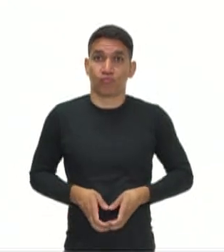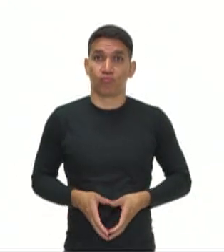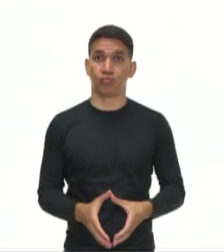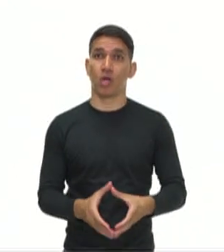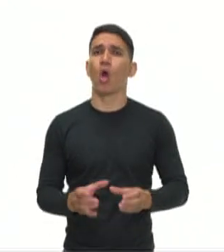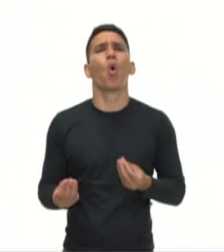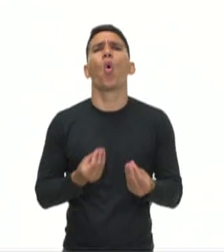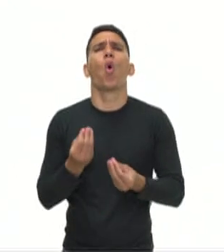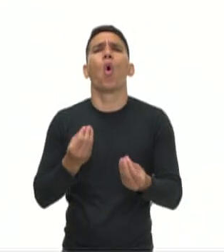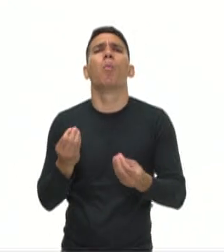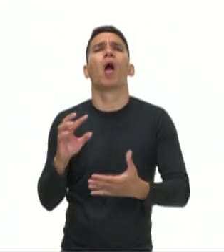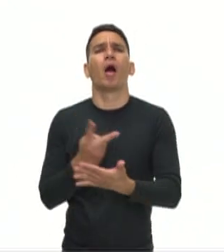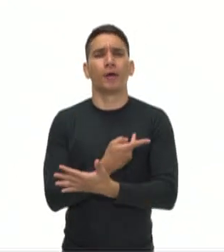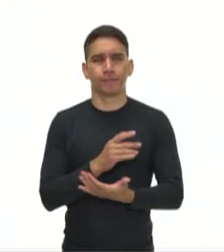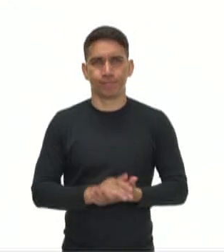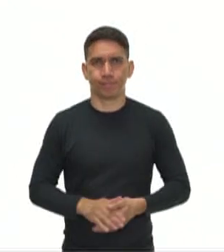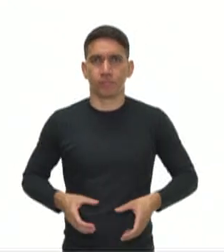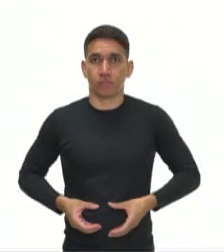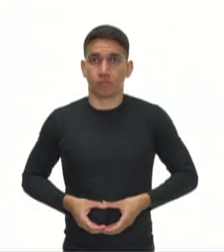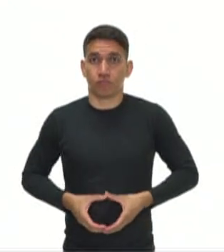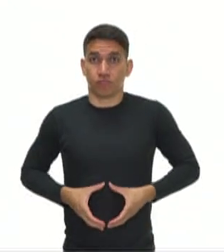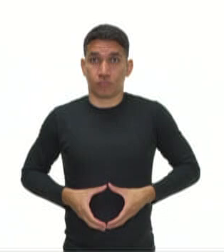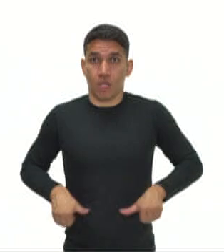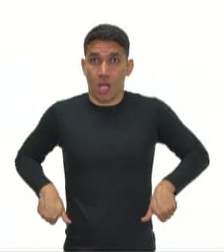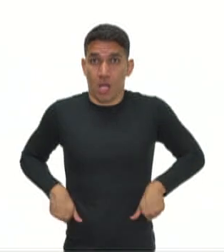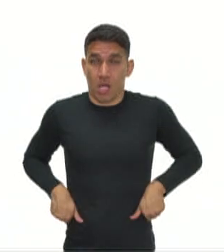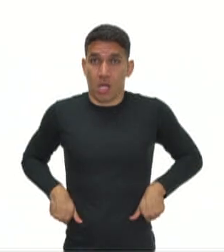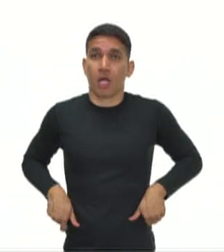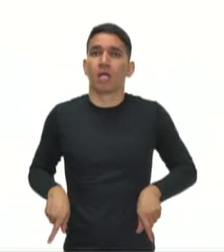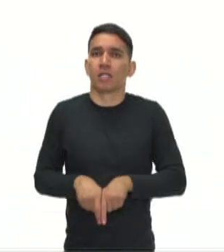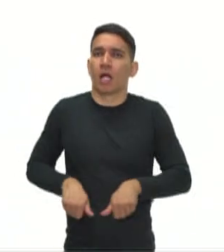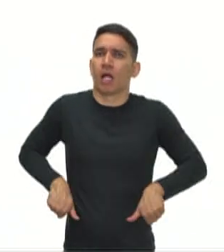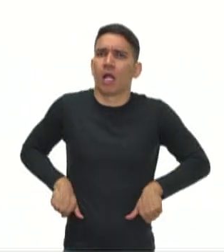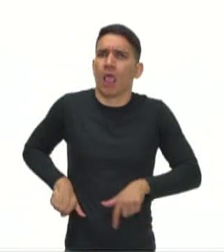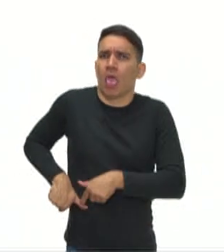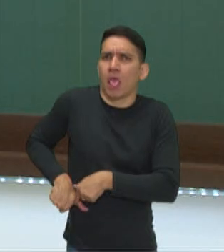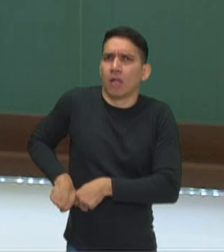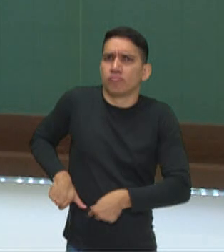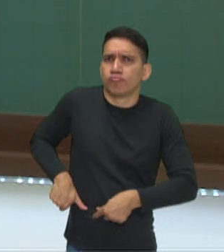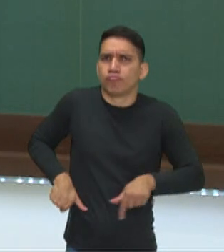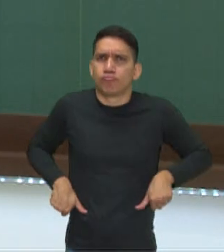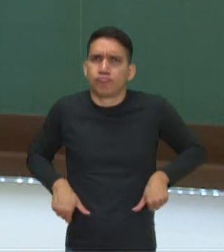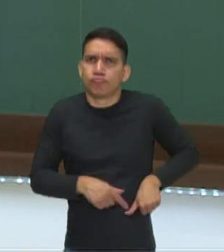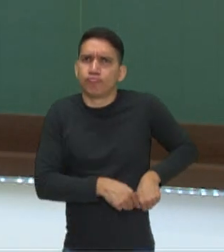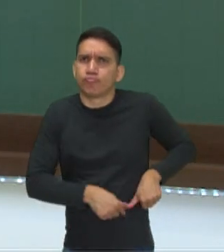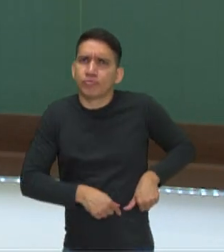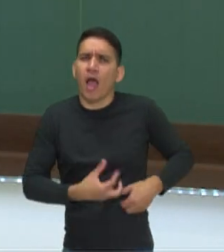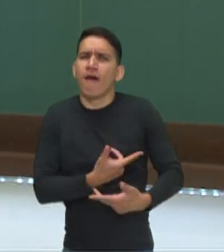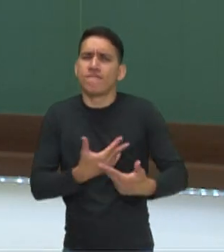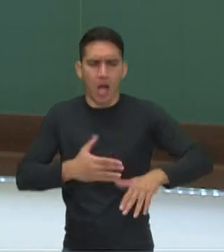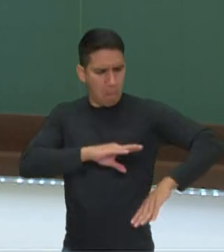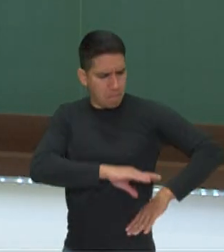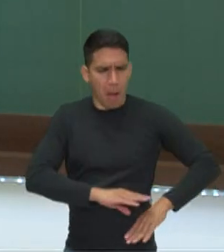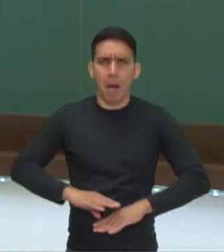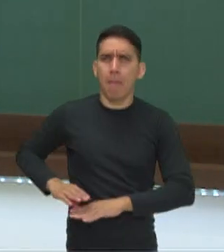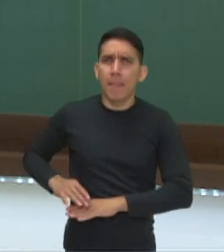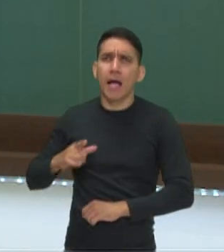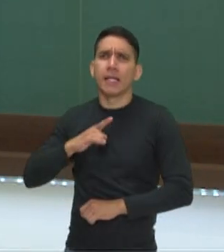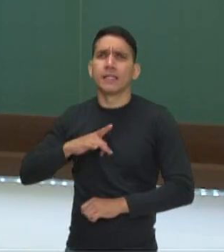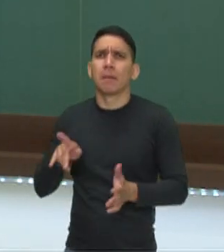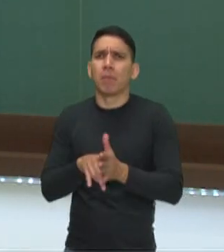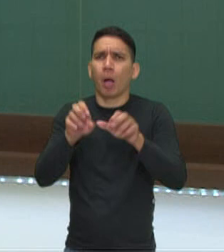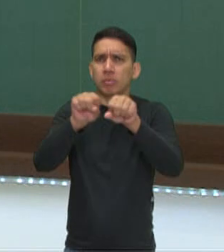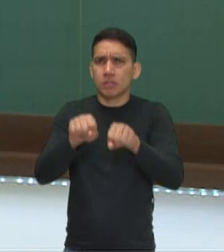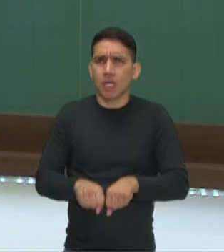acontece então? A bexiga, os rins, os ureteres, tá? Então, várias partes do sistema urinário podem sofrer com